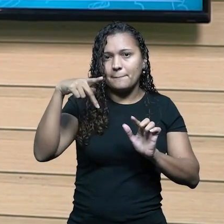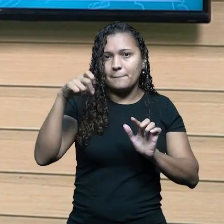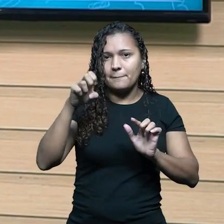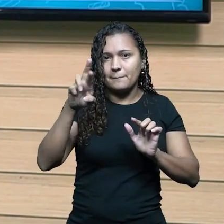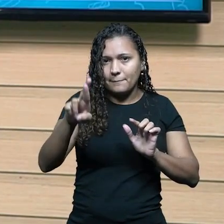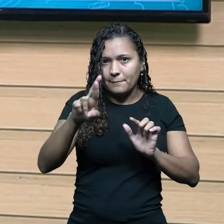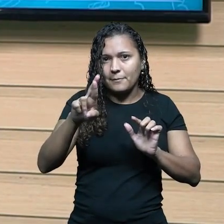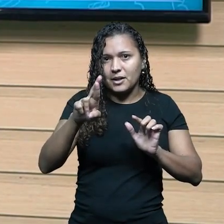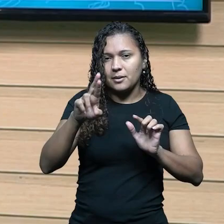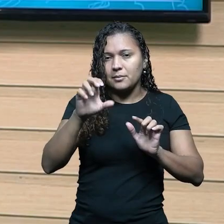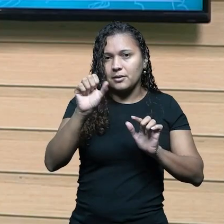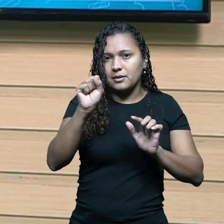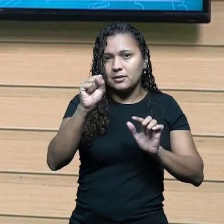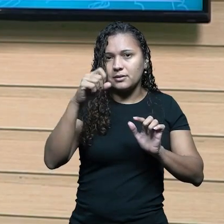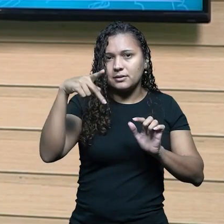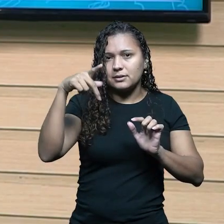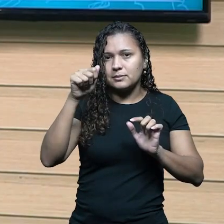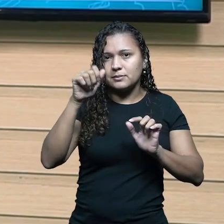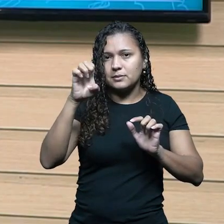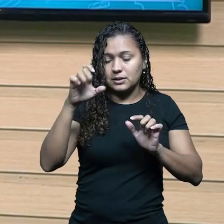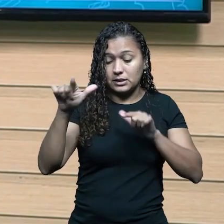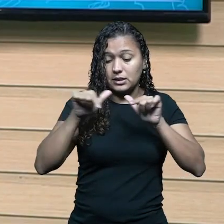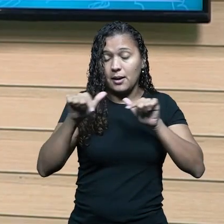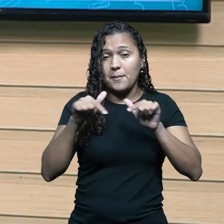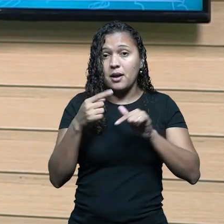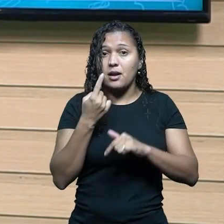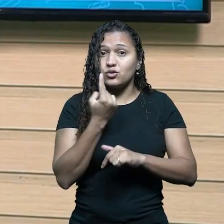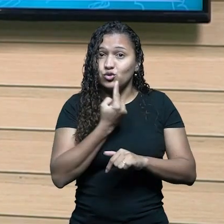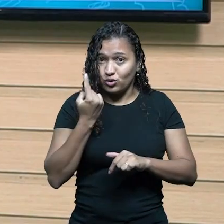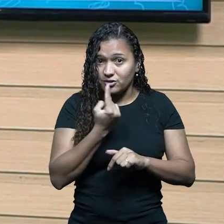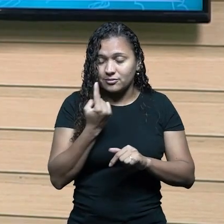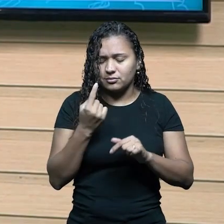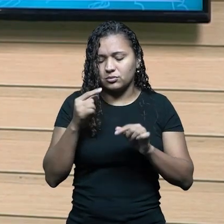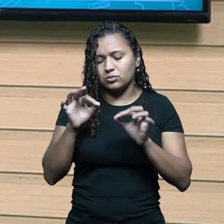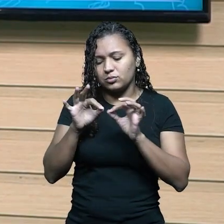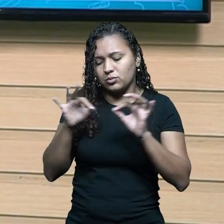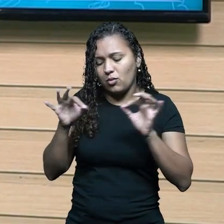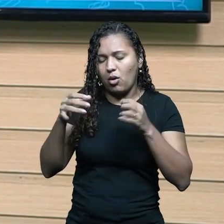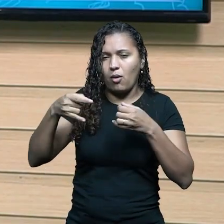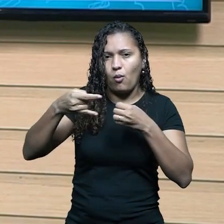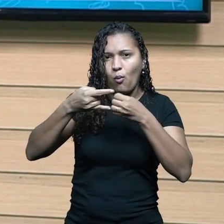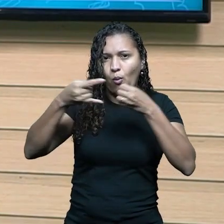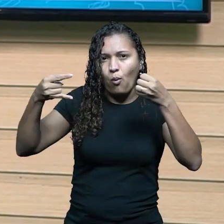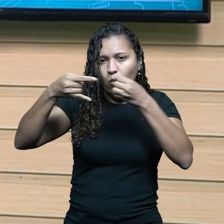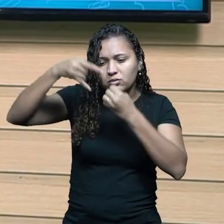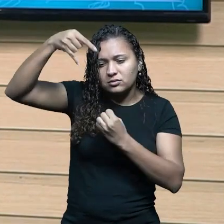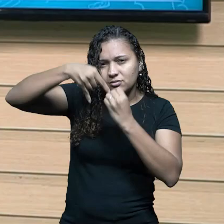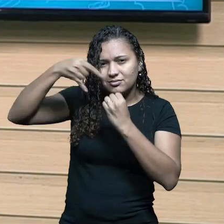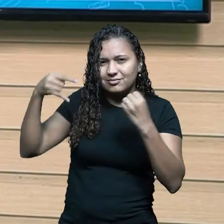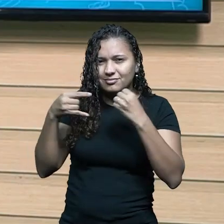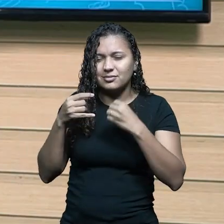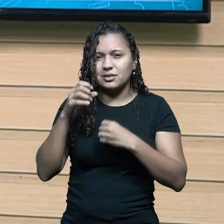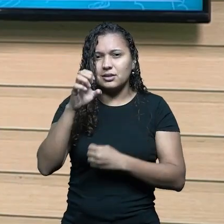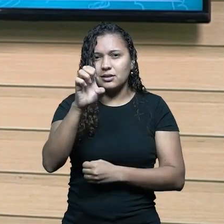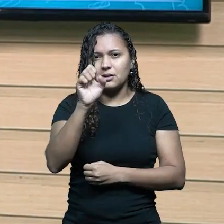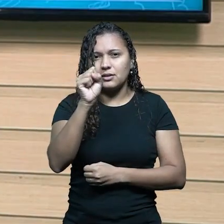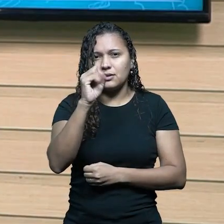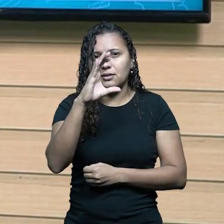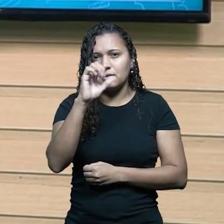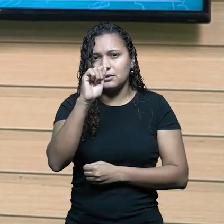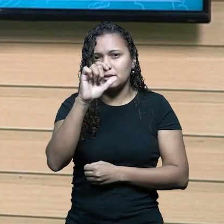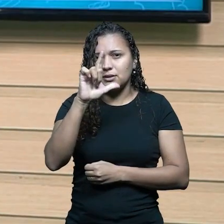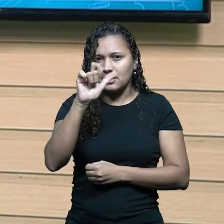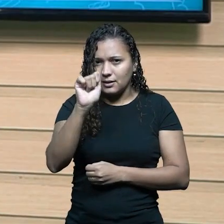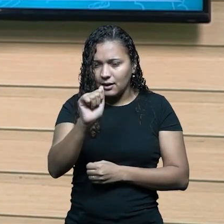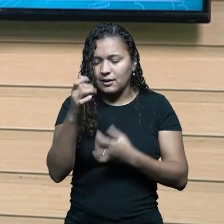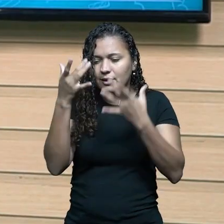dentro do Paper Space e trabalhar de forma individual, fazendo a cotagem, trabalhando com